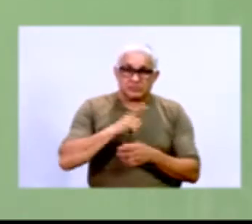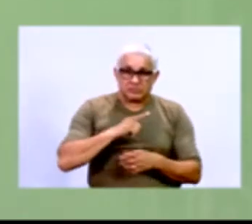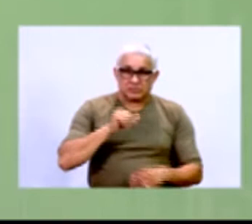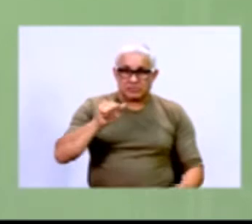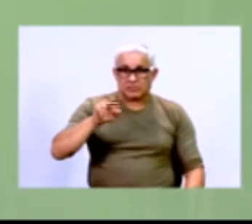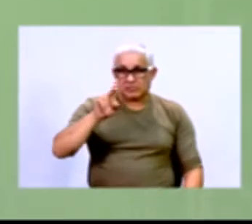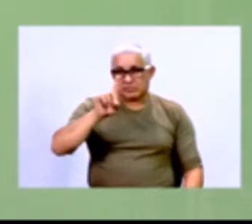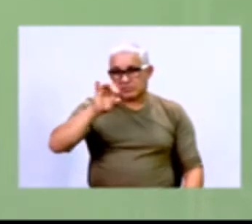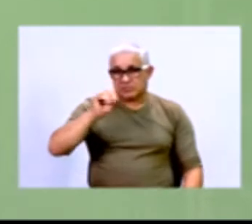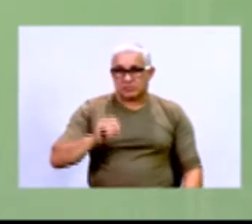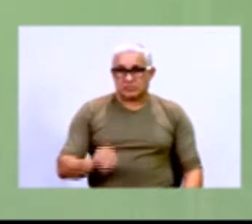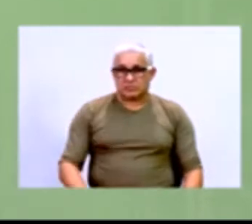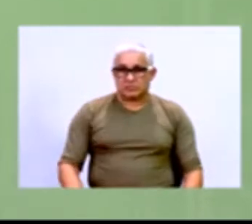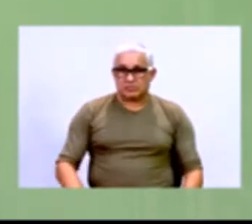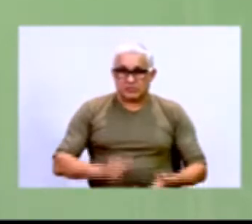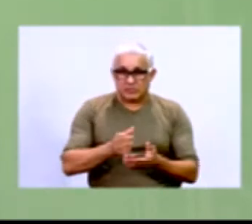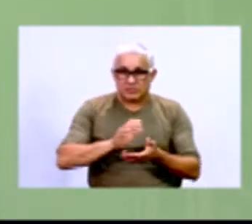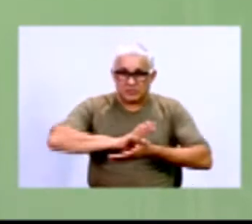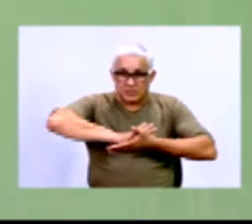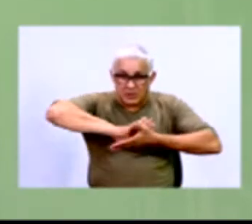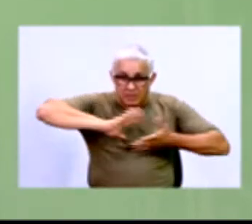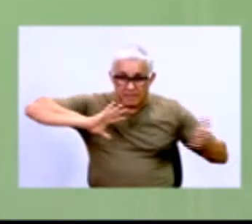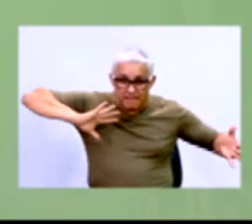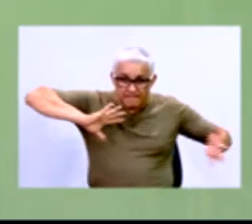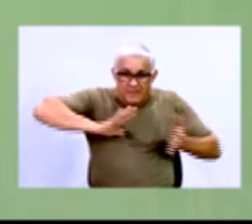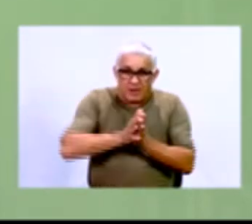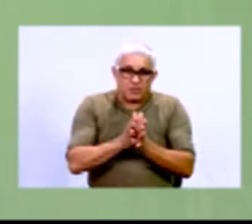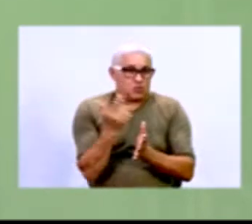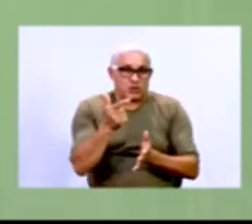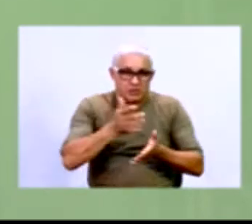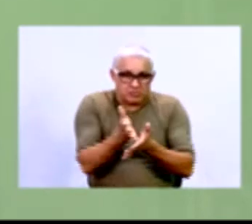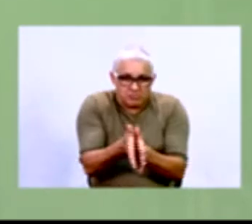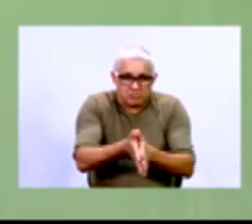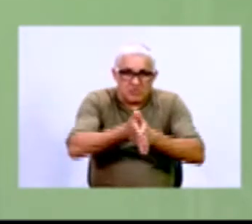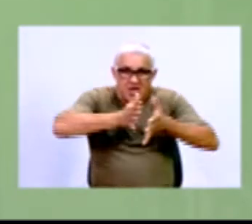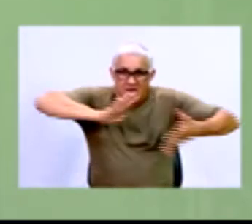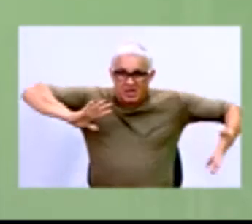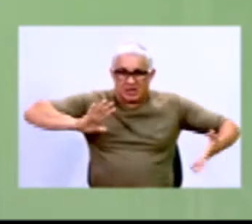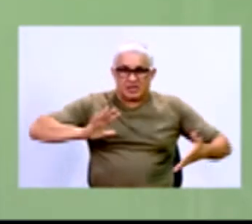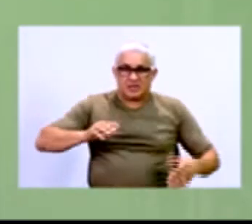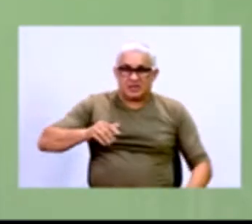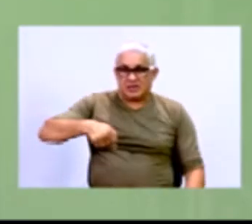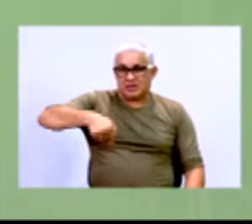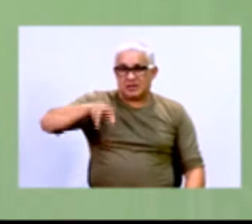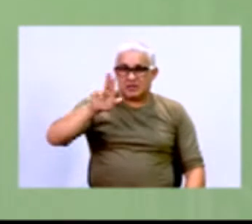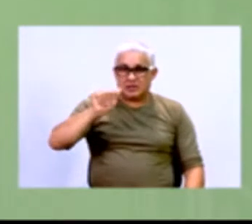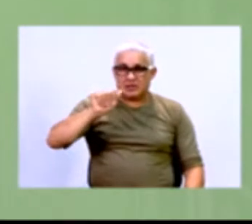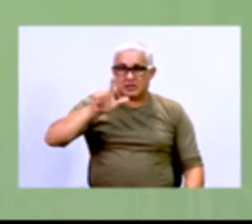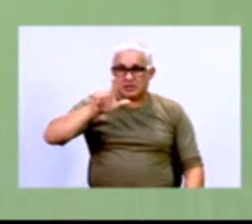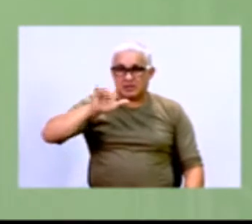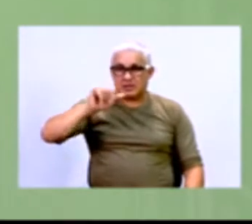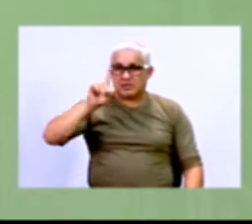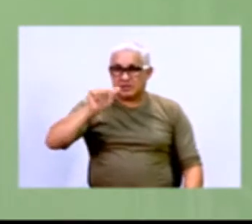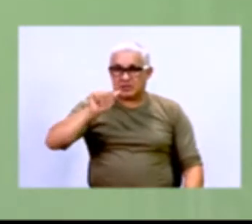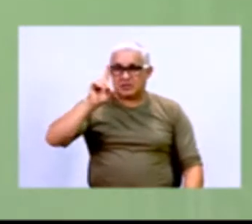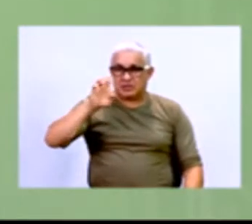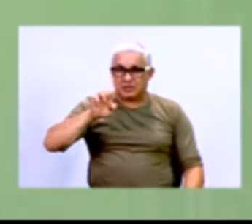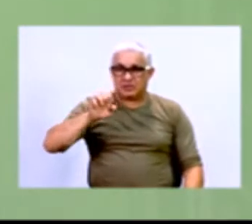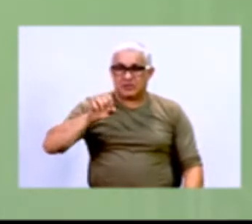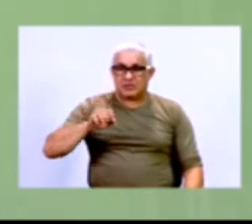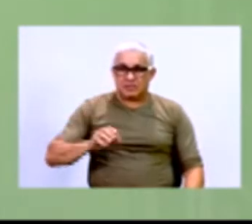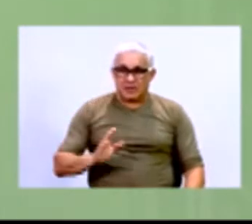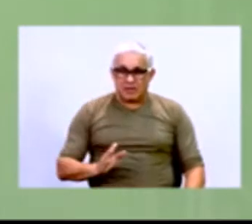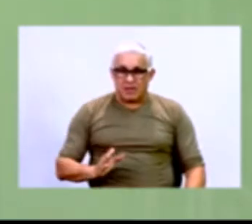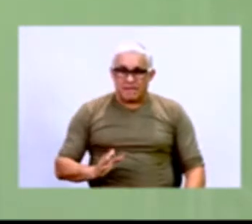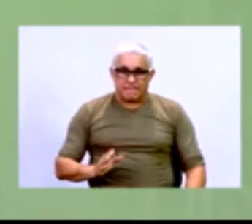áudio sem compressão e com qualidade máxima. Então, essa é a grande característica